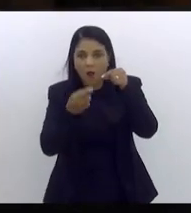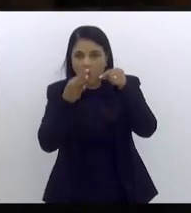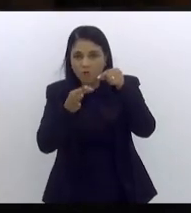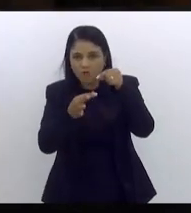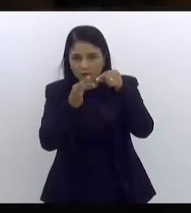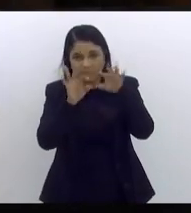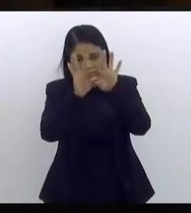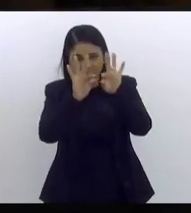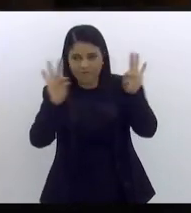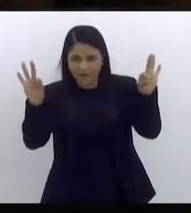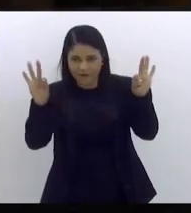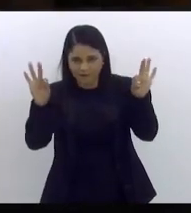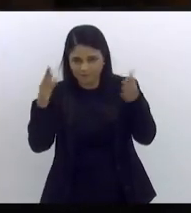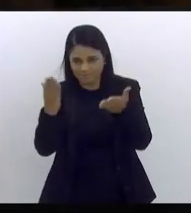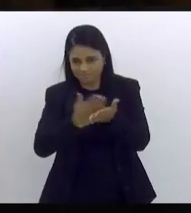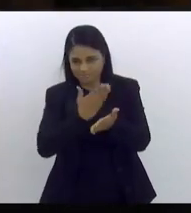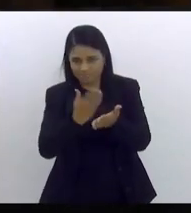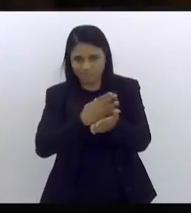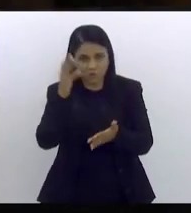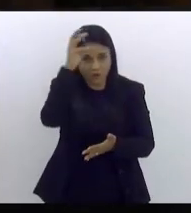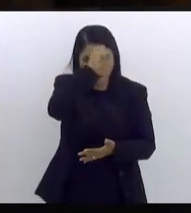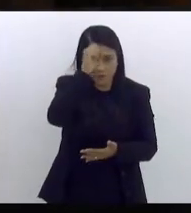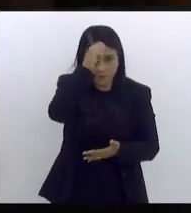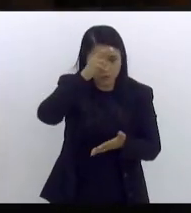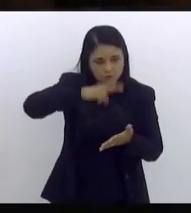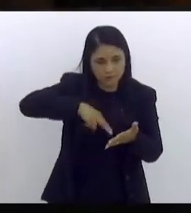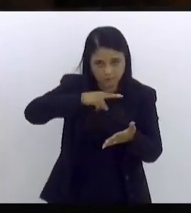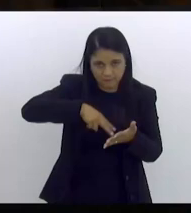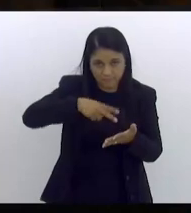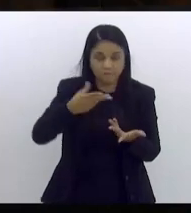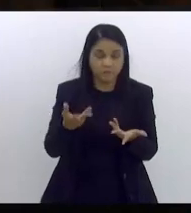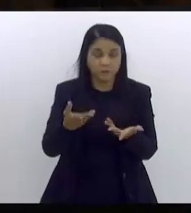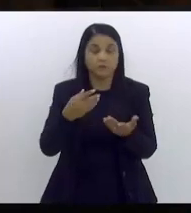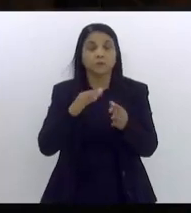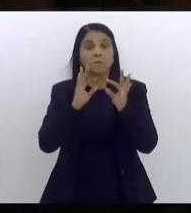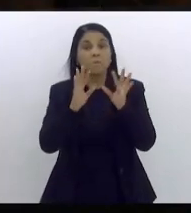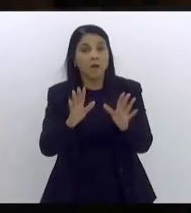assim. Mas basta falar em matriz